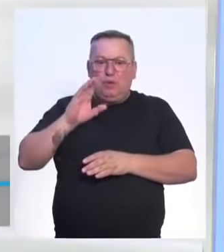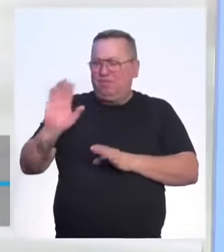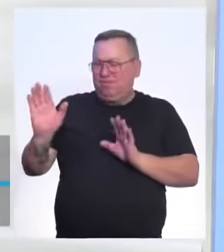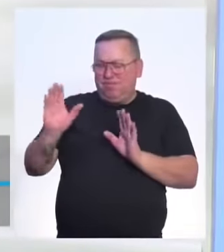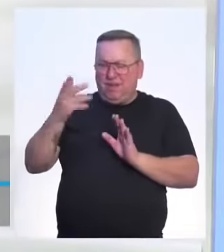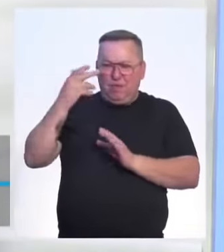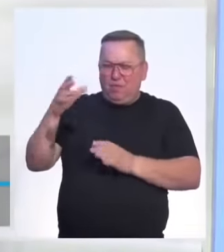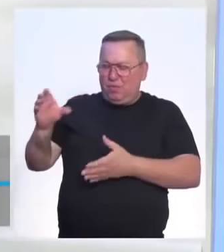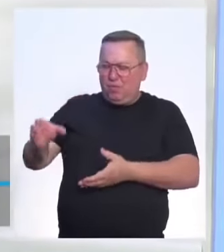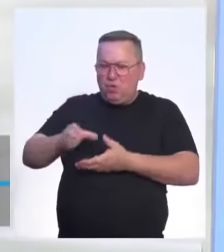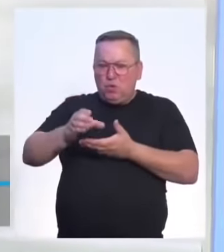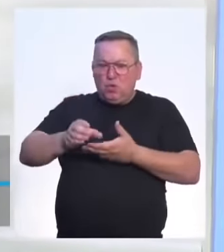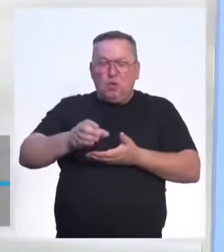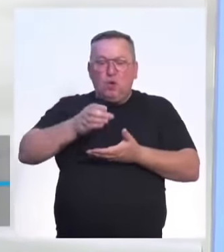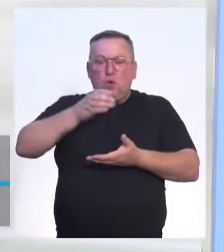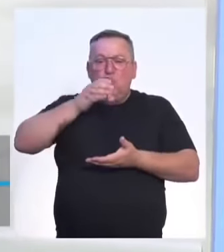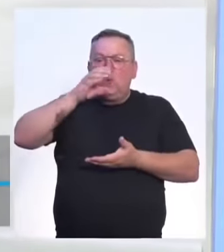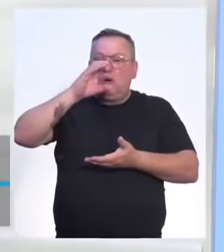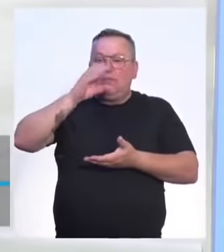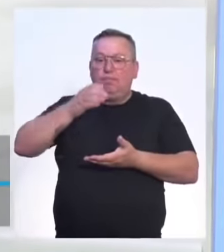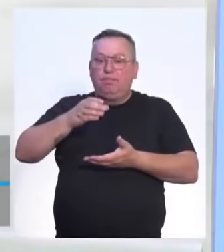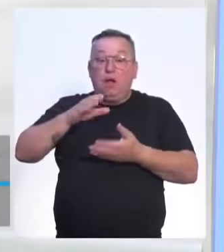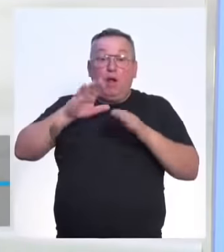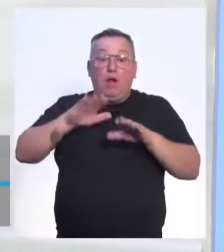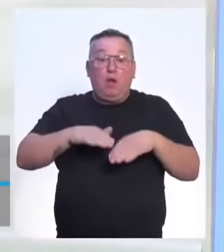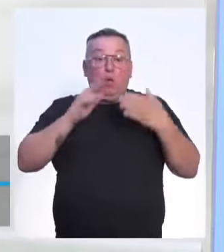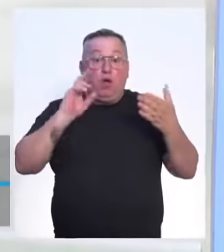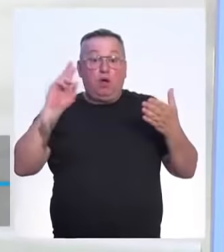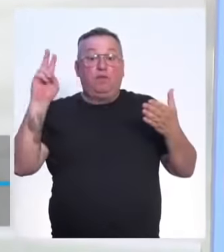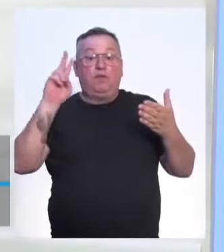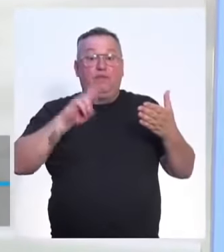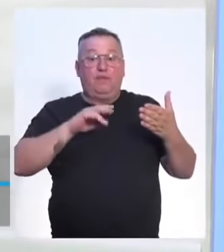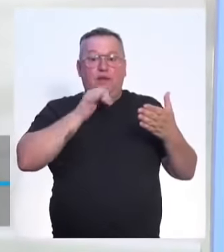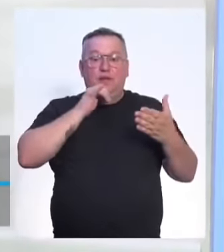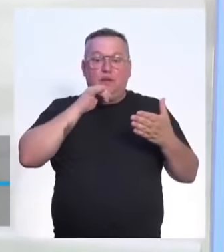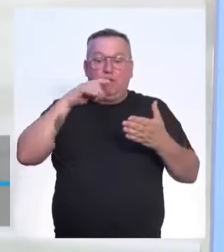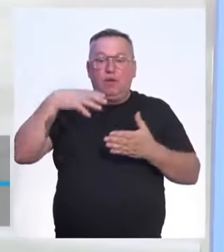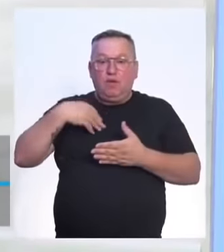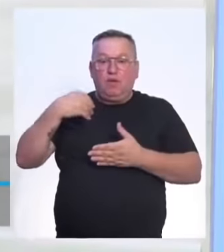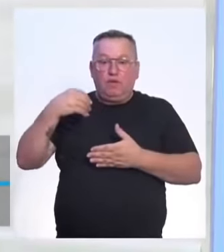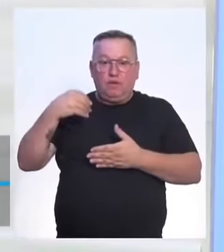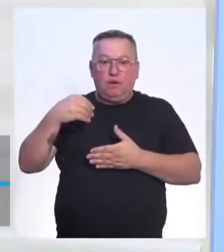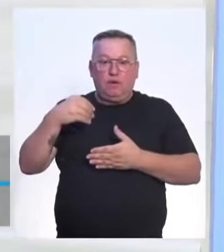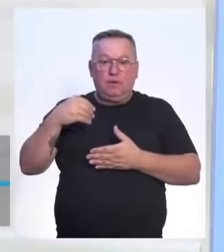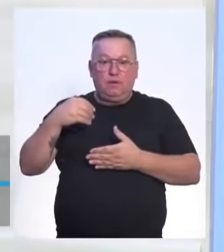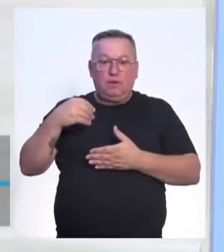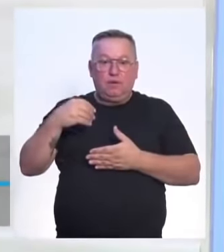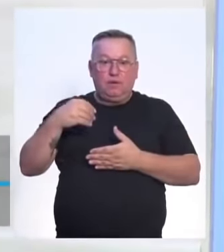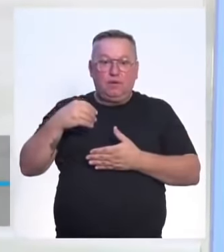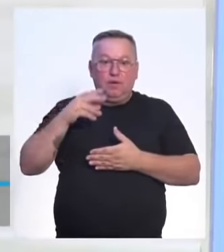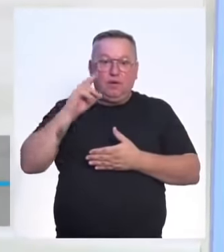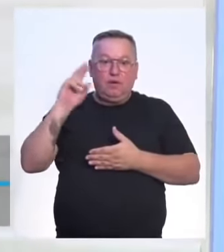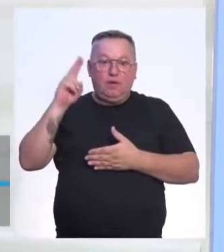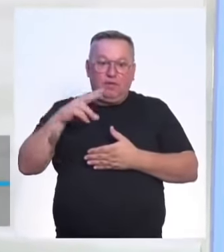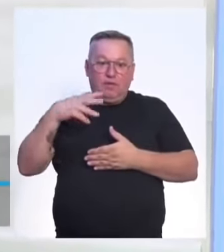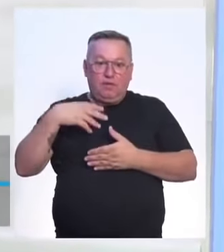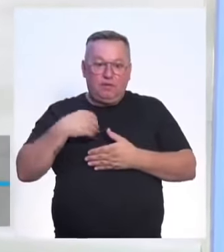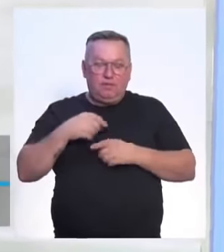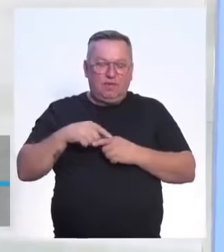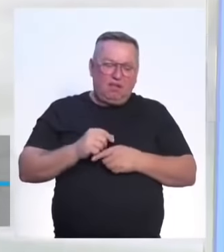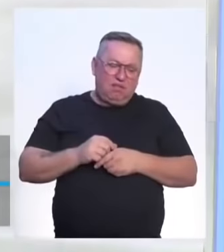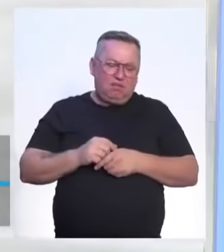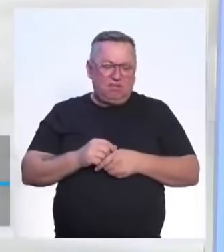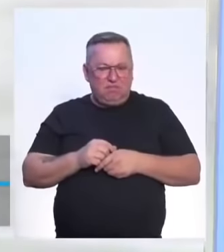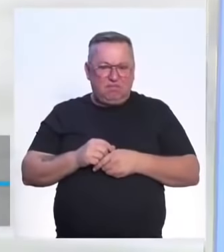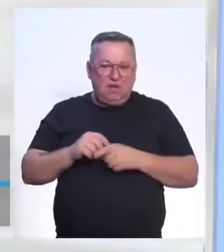muito corriqueiro. Agora, quando você vê alguém, né, por exemplo, eu tenho filhos pequenos, quando você vê aquele desânimo lá,